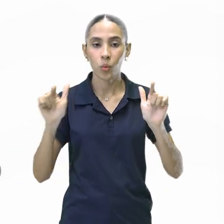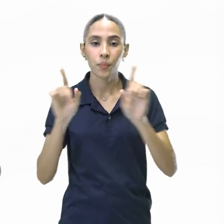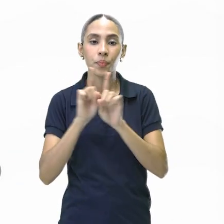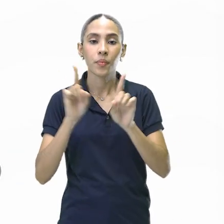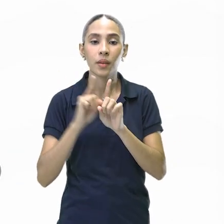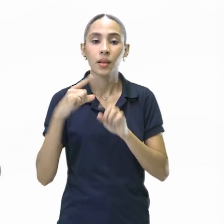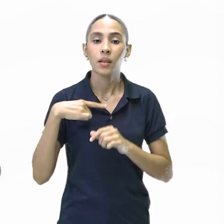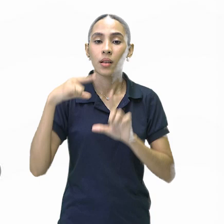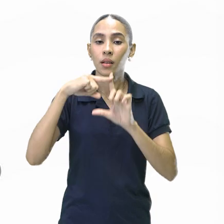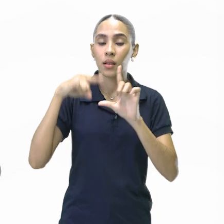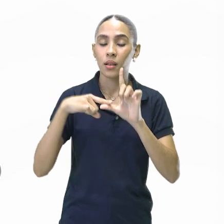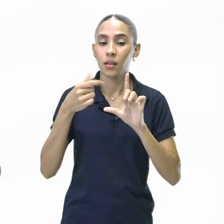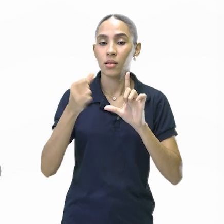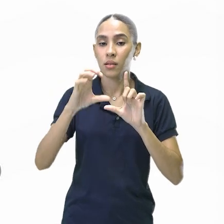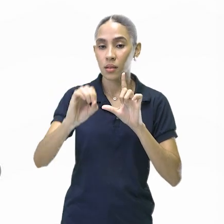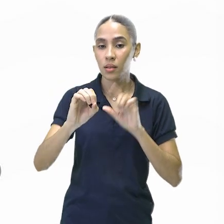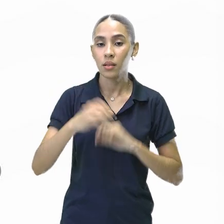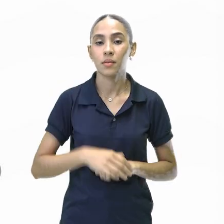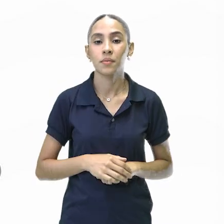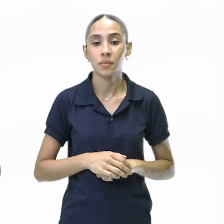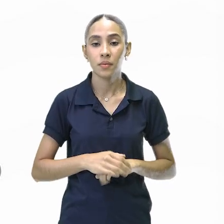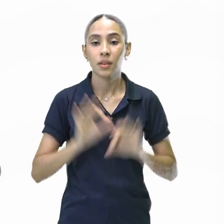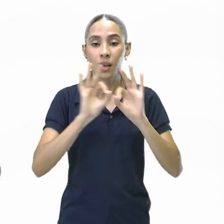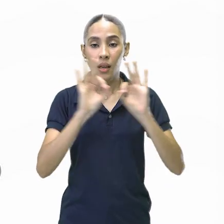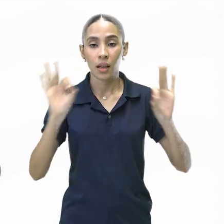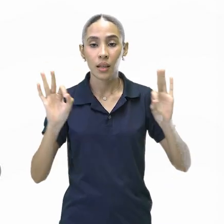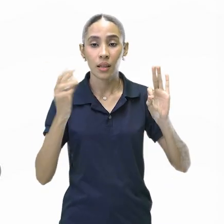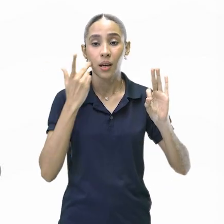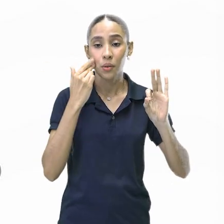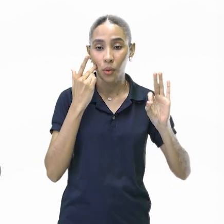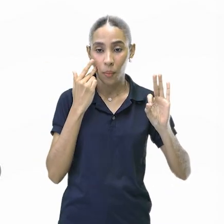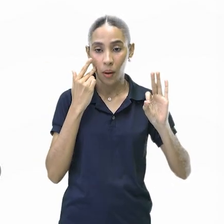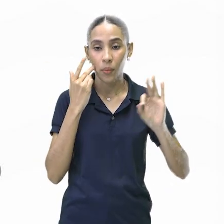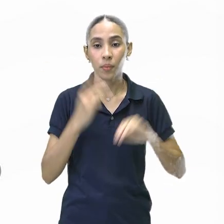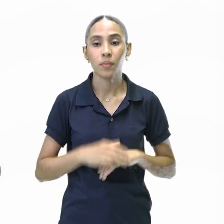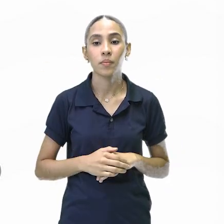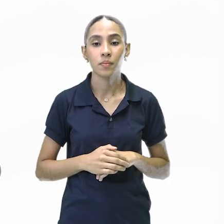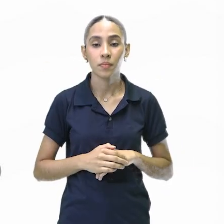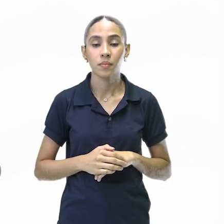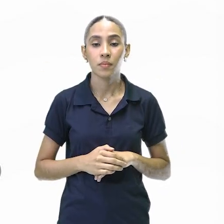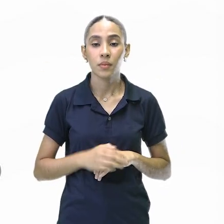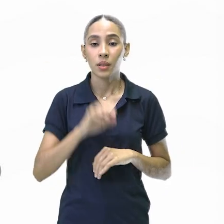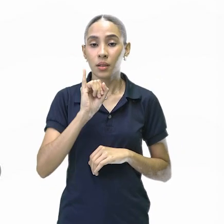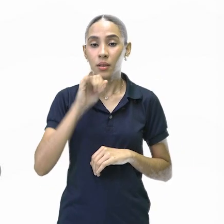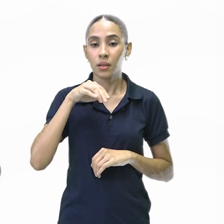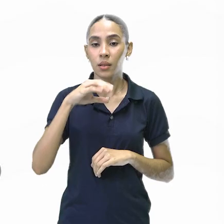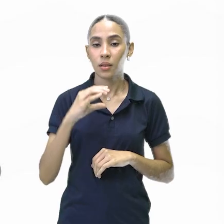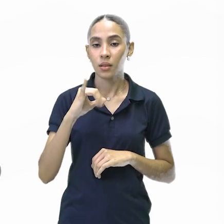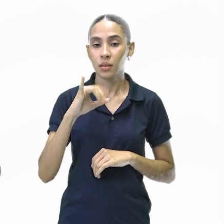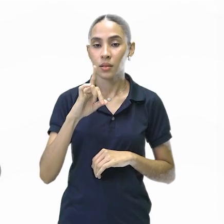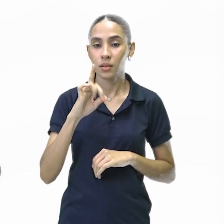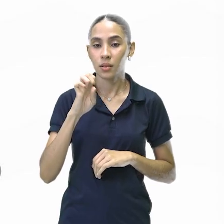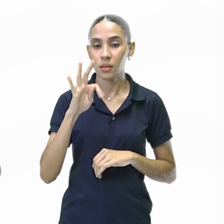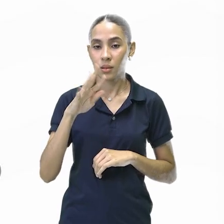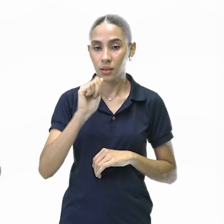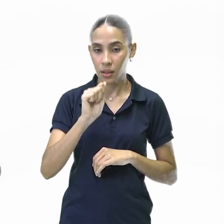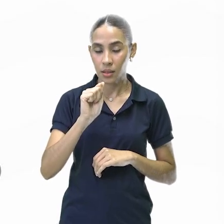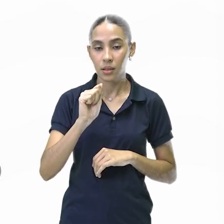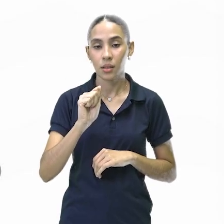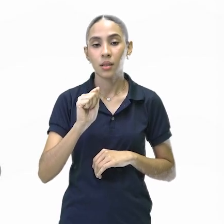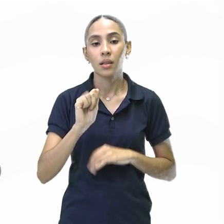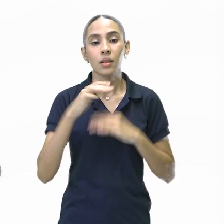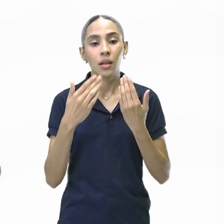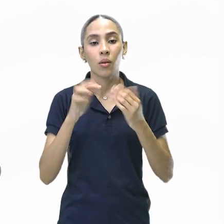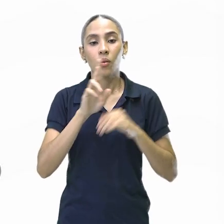de 60 graus com a reta normal. Esse ângulo é o ângulo de incidência. O raio